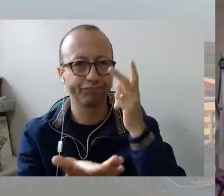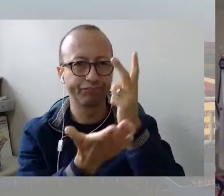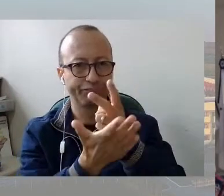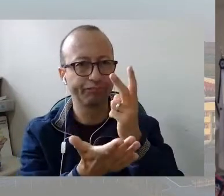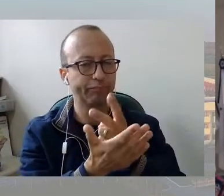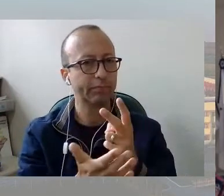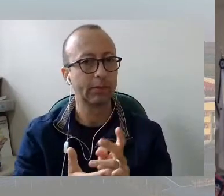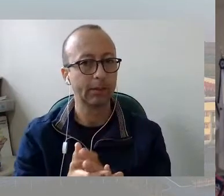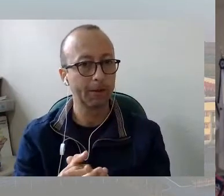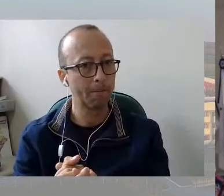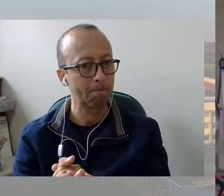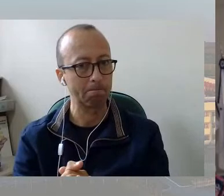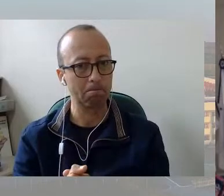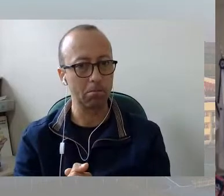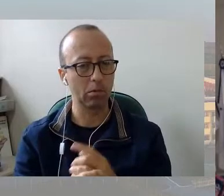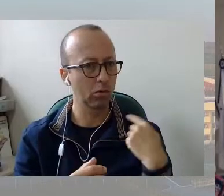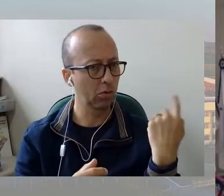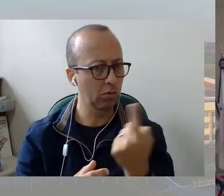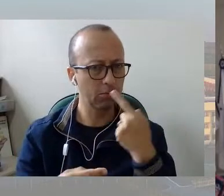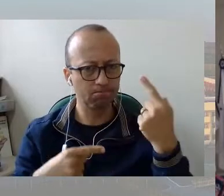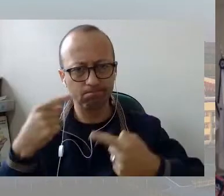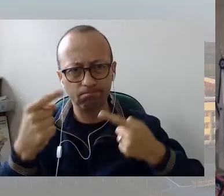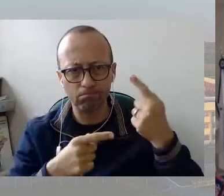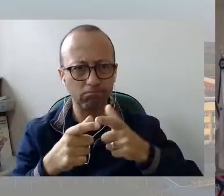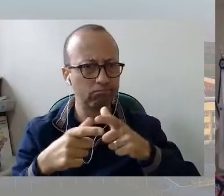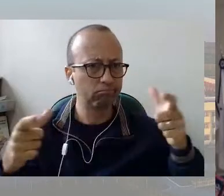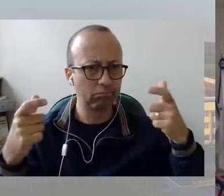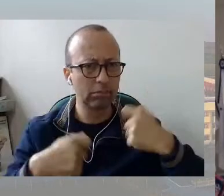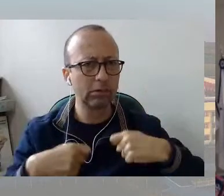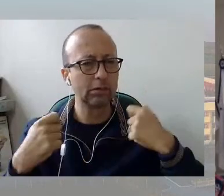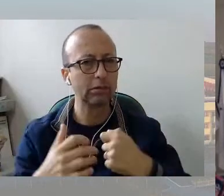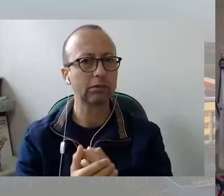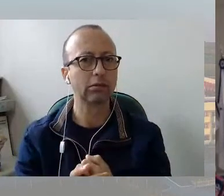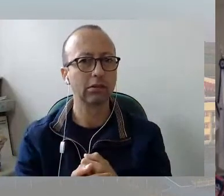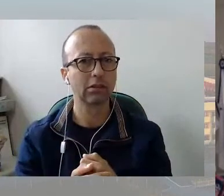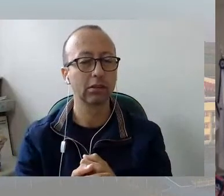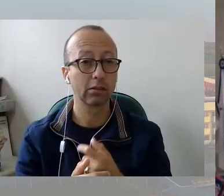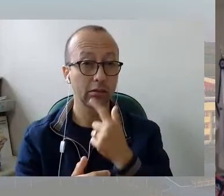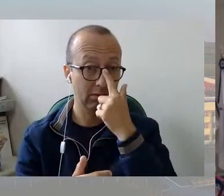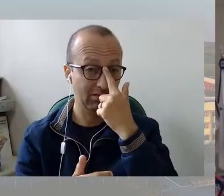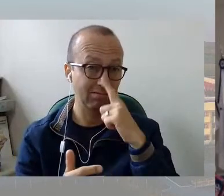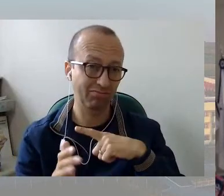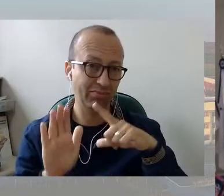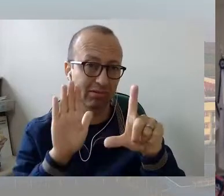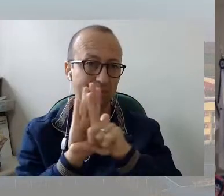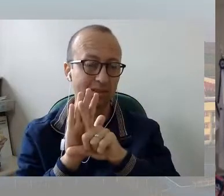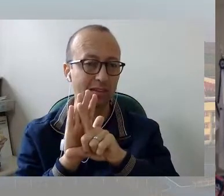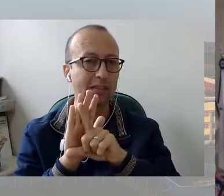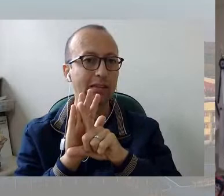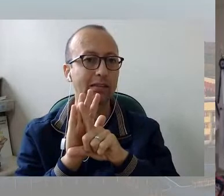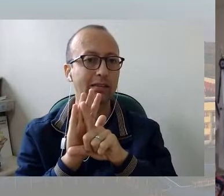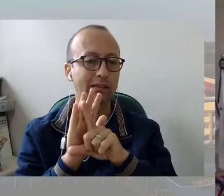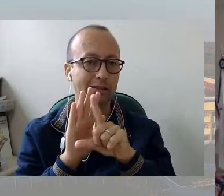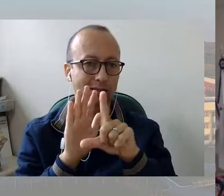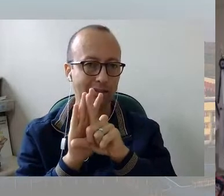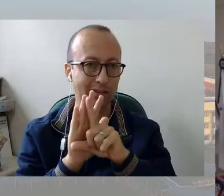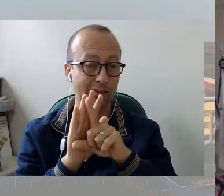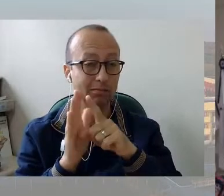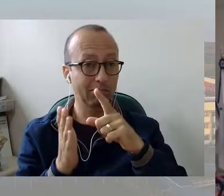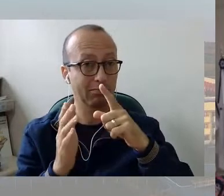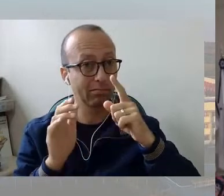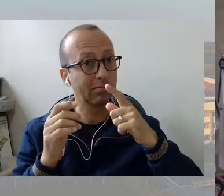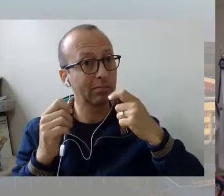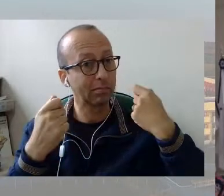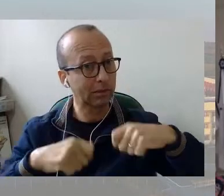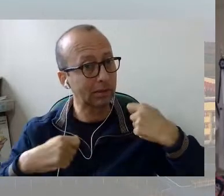E sobre isso precisamos ampliar o debate. Quando temos 20 anos de uma lei que prevê a educação das relações étnico-raciais